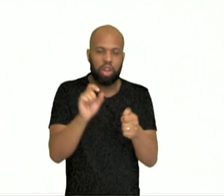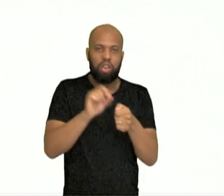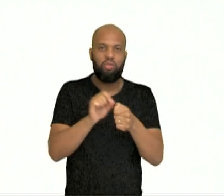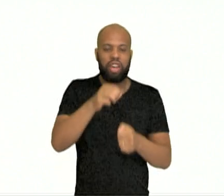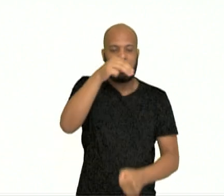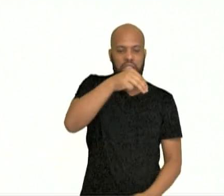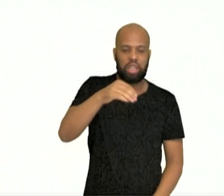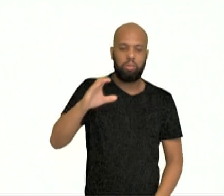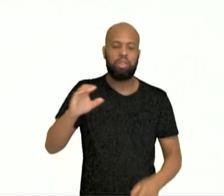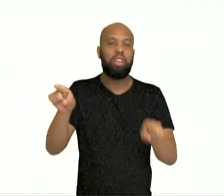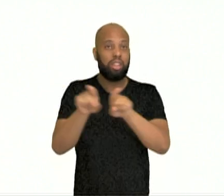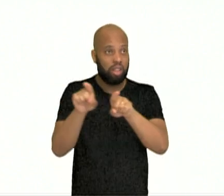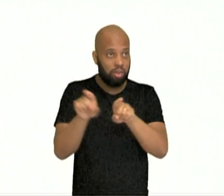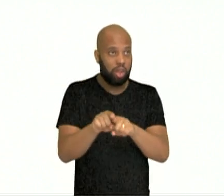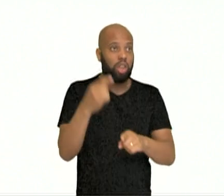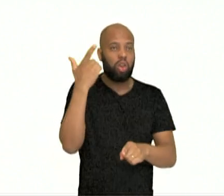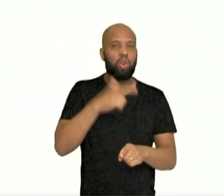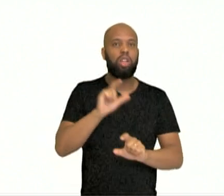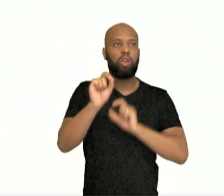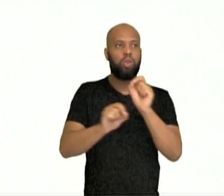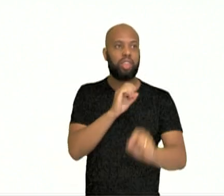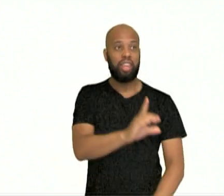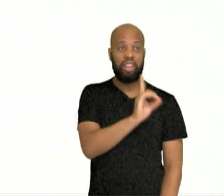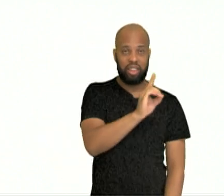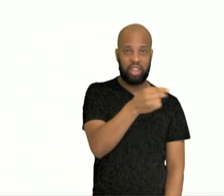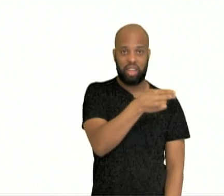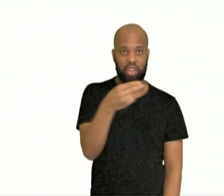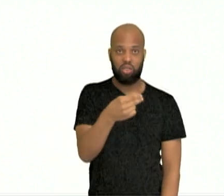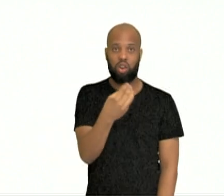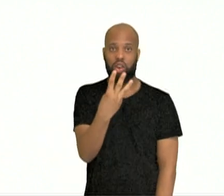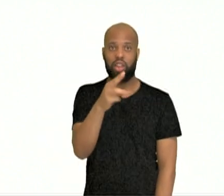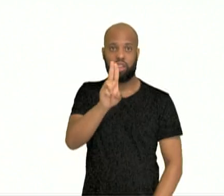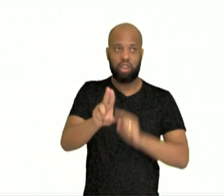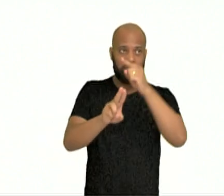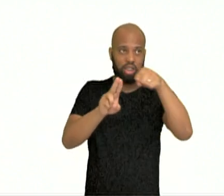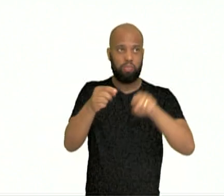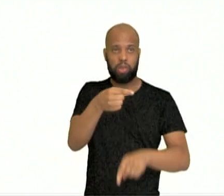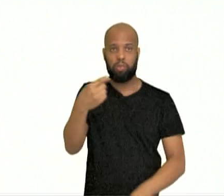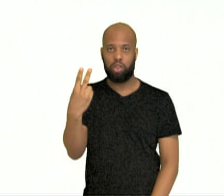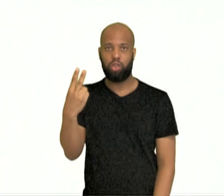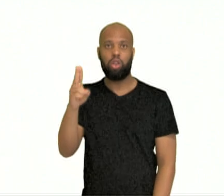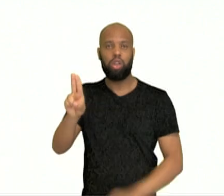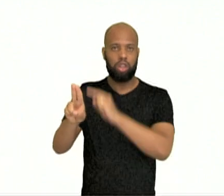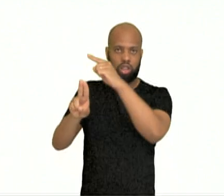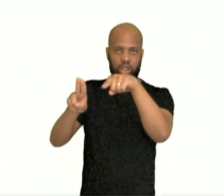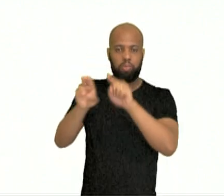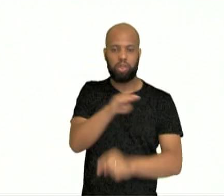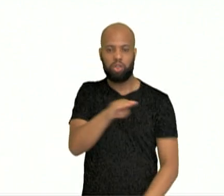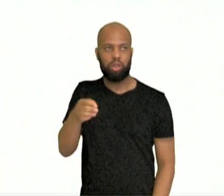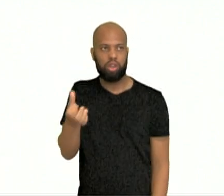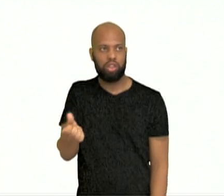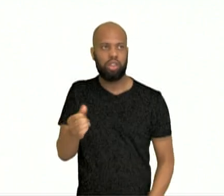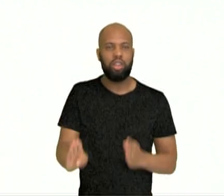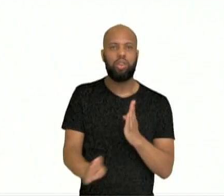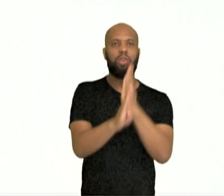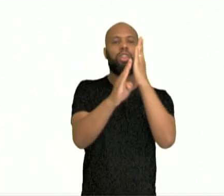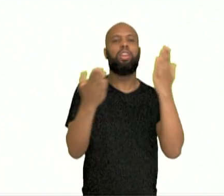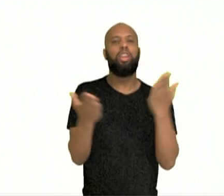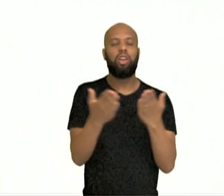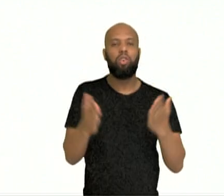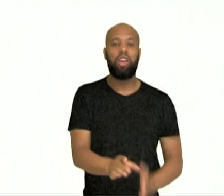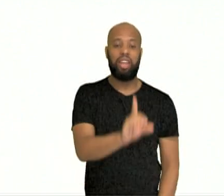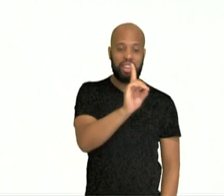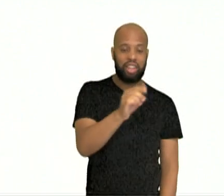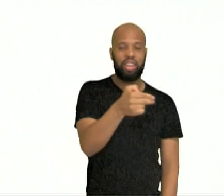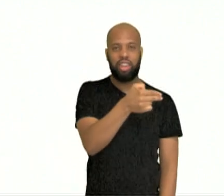comum, eu chego nessa relação aqui. D igual a 3π menos 2π sobre 6. Descobri agora, né,